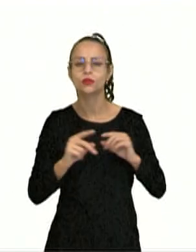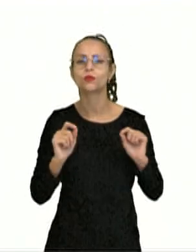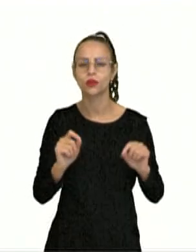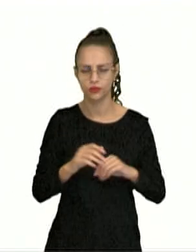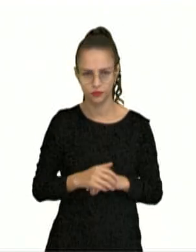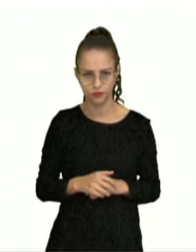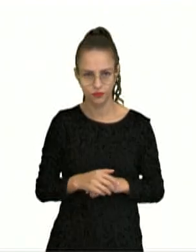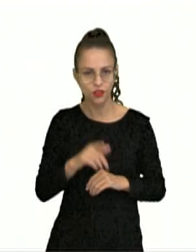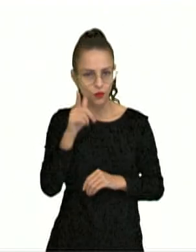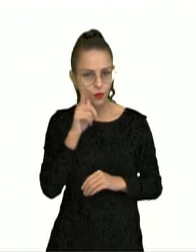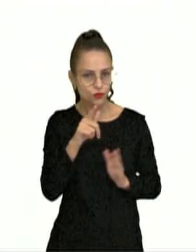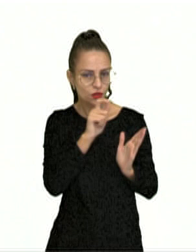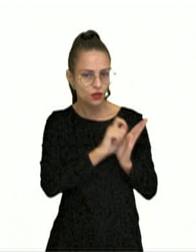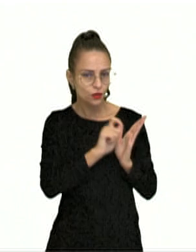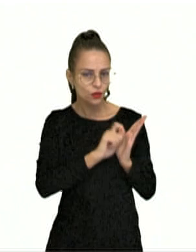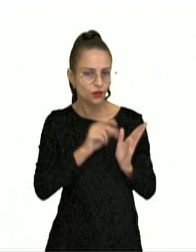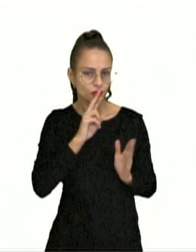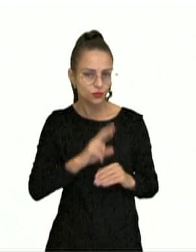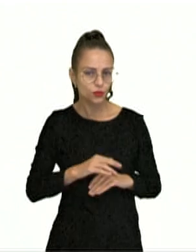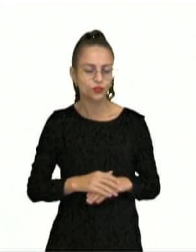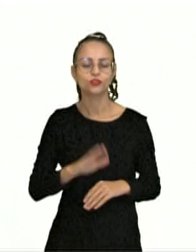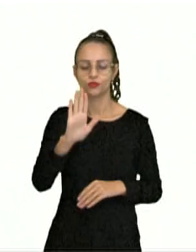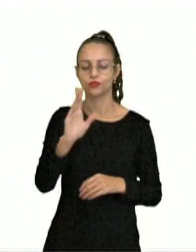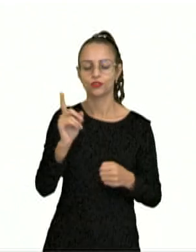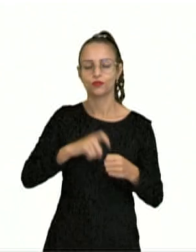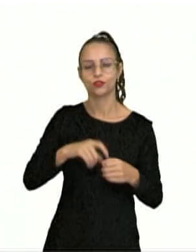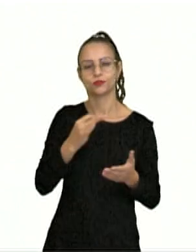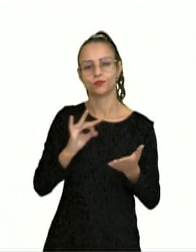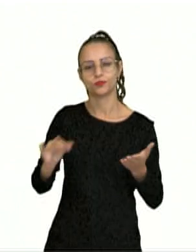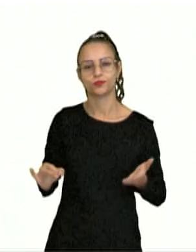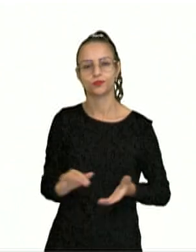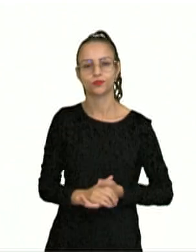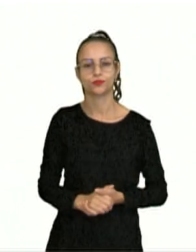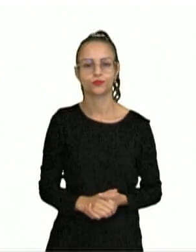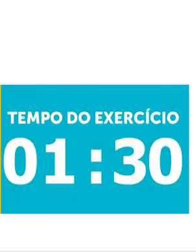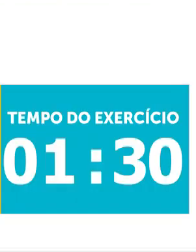Vocês conseguem anotar aí a resposta? E nós já voltamos para corrigir.